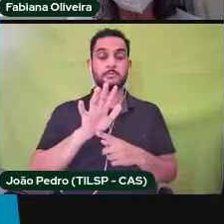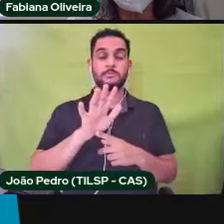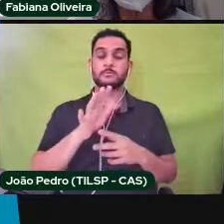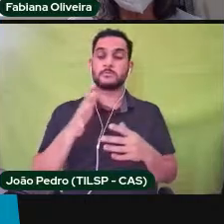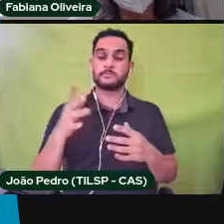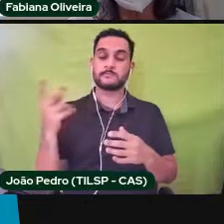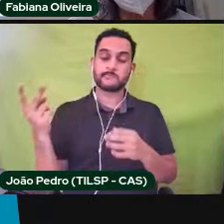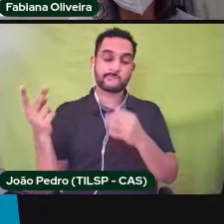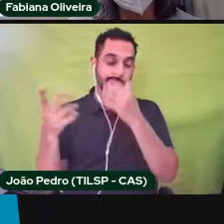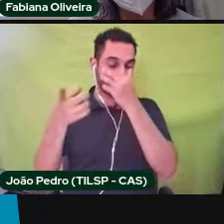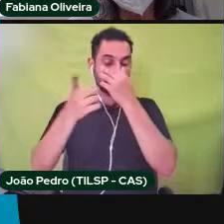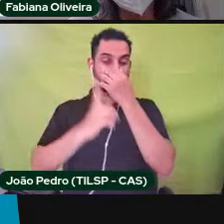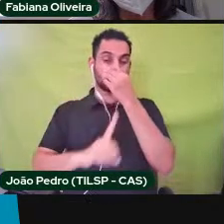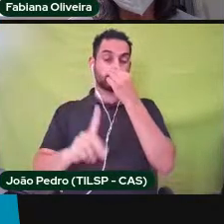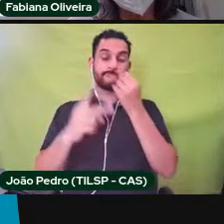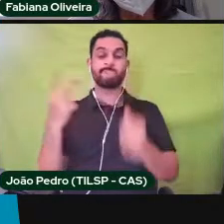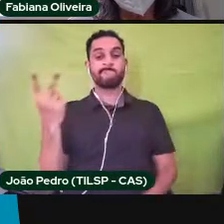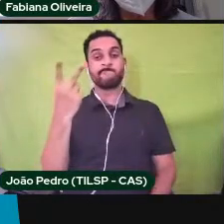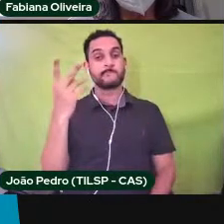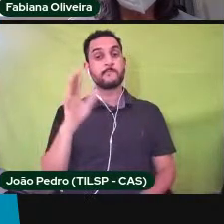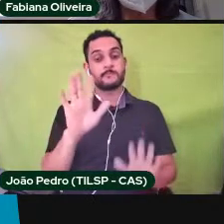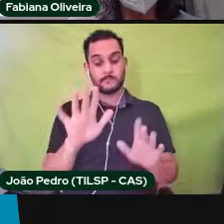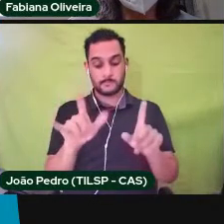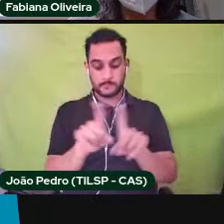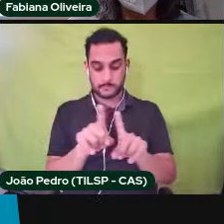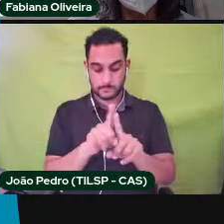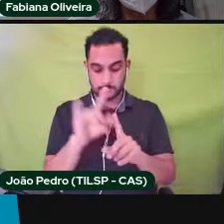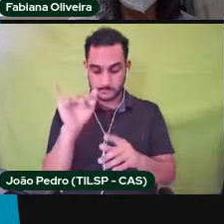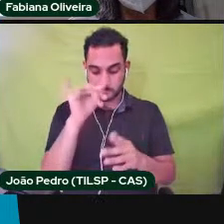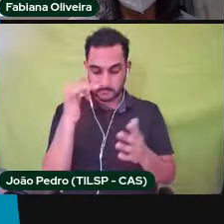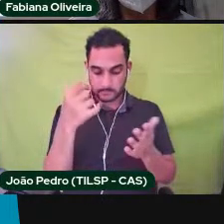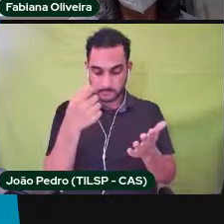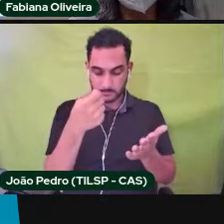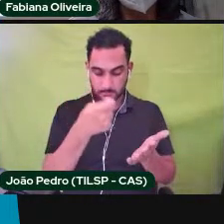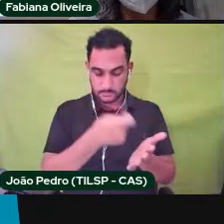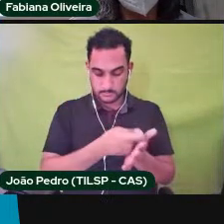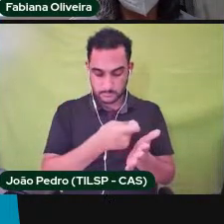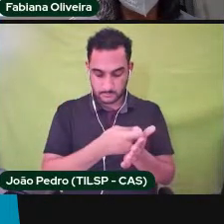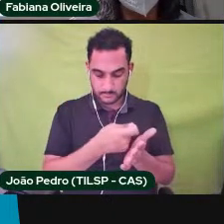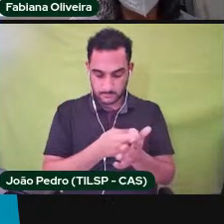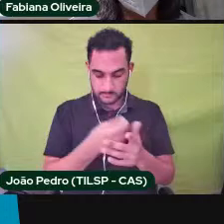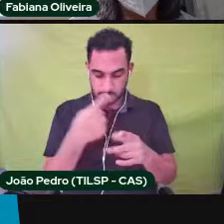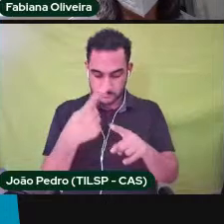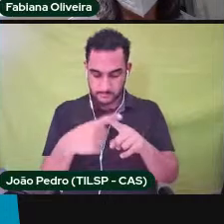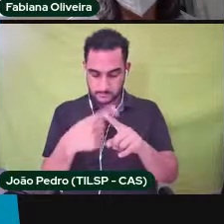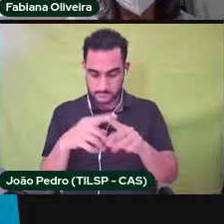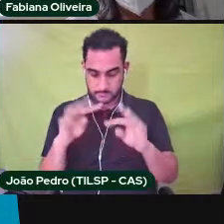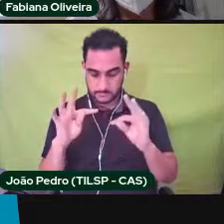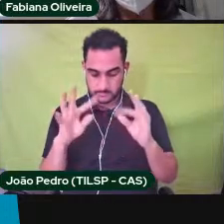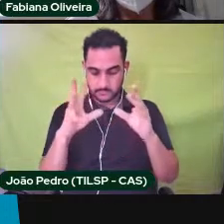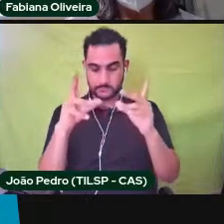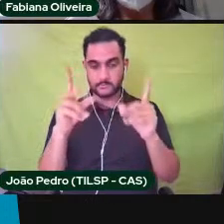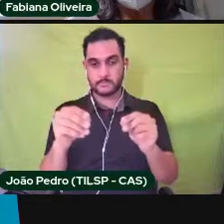a importância dos deveres, porque para todo direito tem um dever associado.